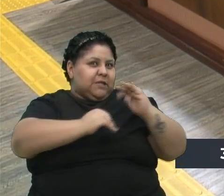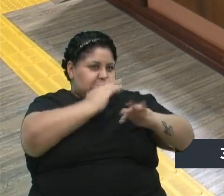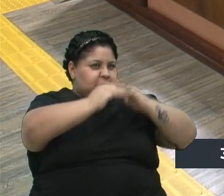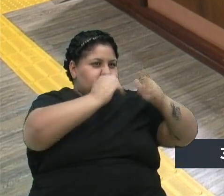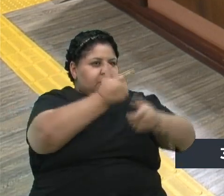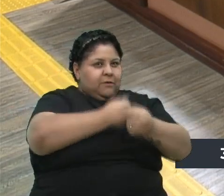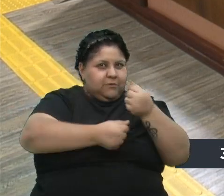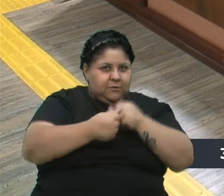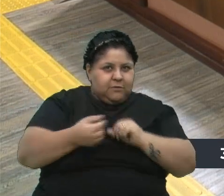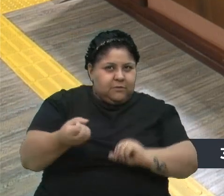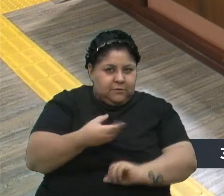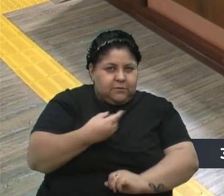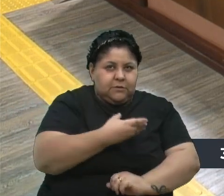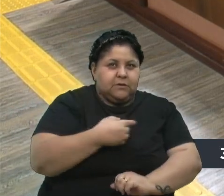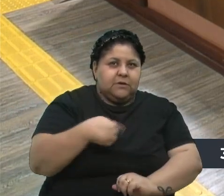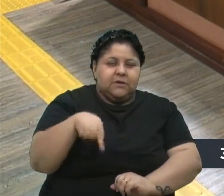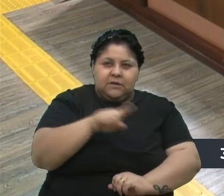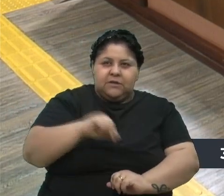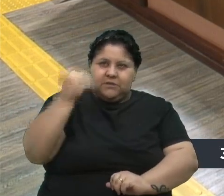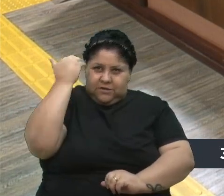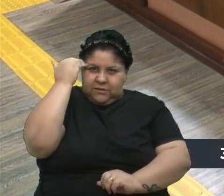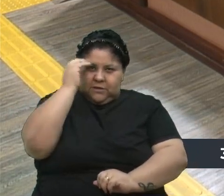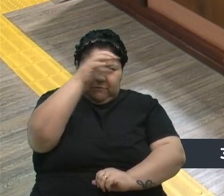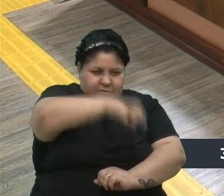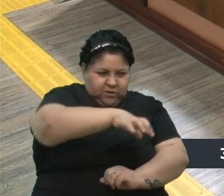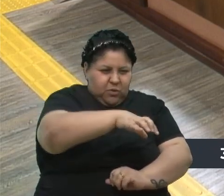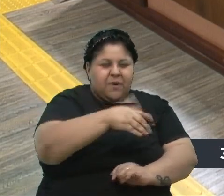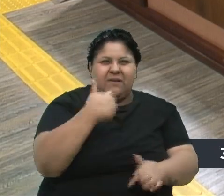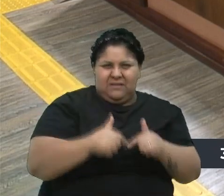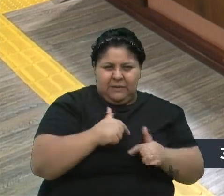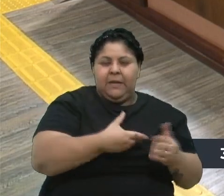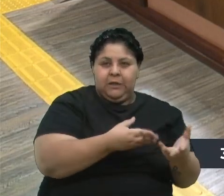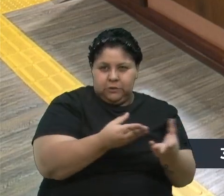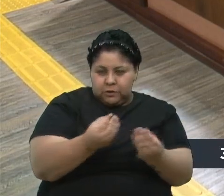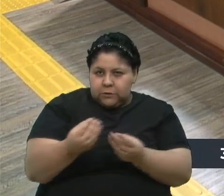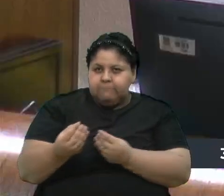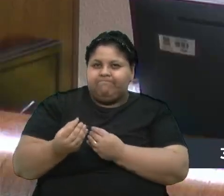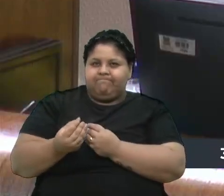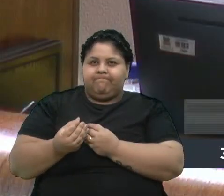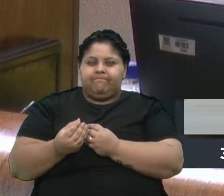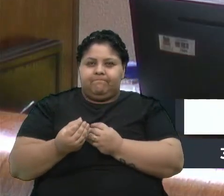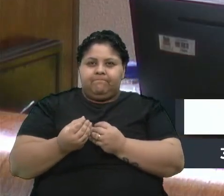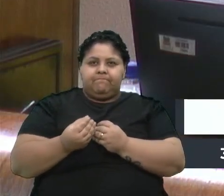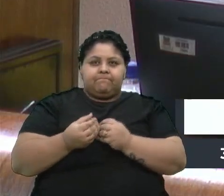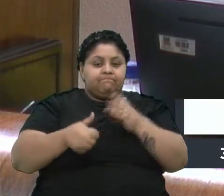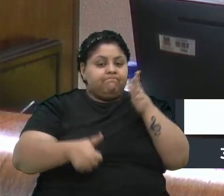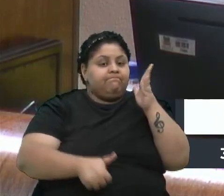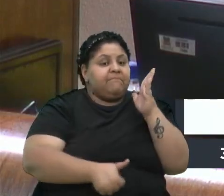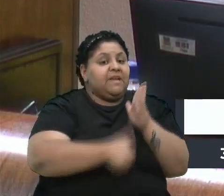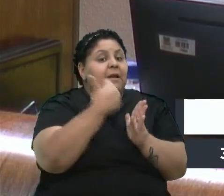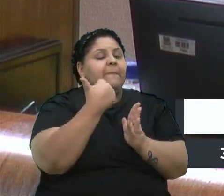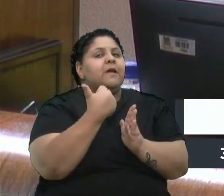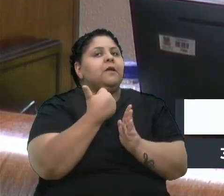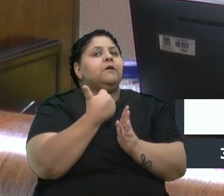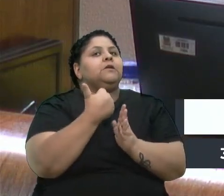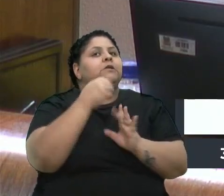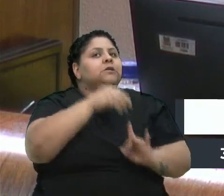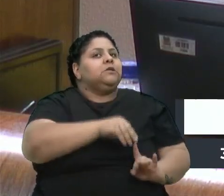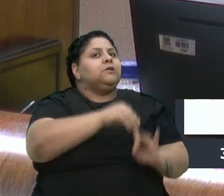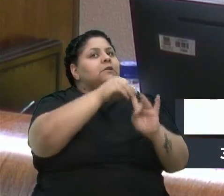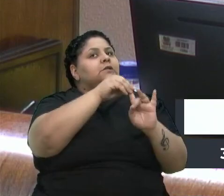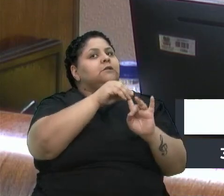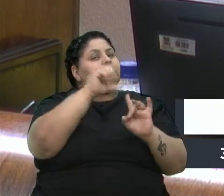porque a gente sabe que esse é um setor que vem trabalhando muito, né? Para melhorar a situação, principalmente